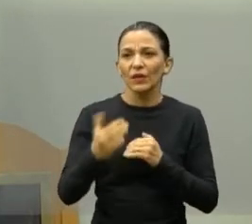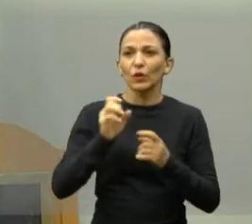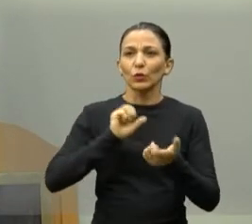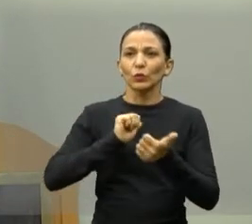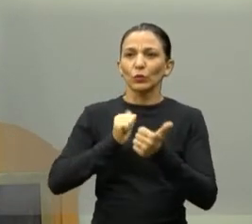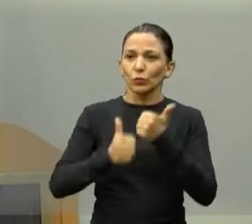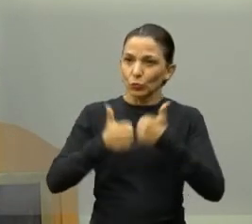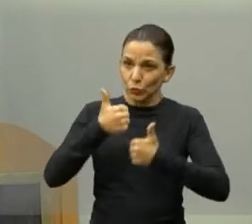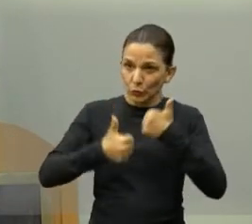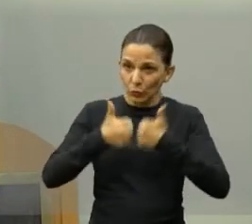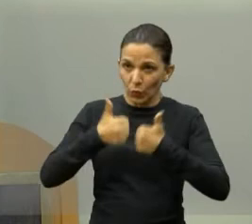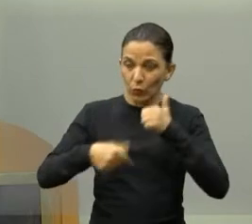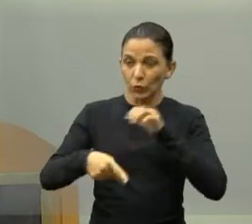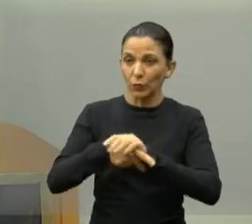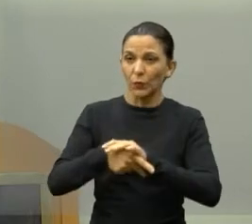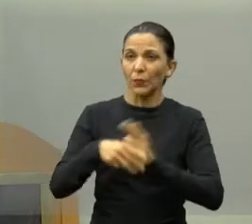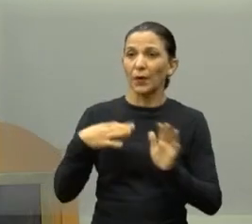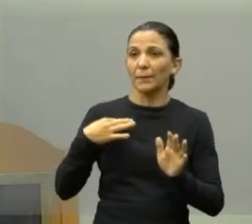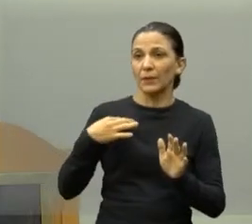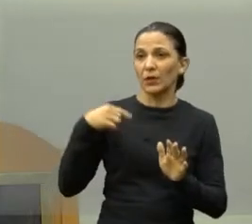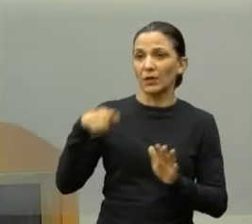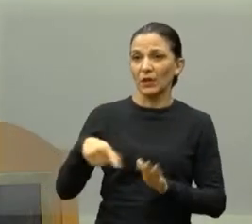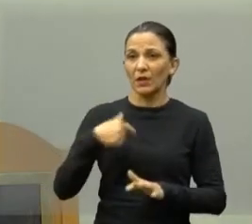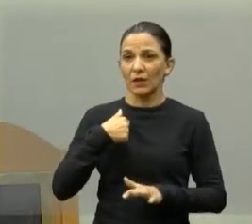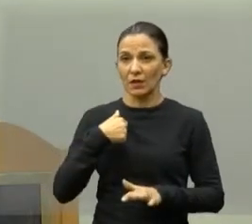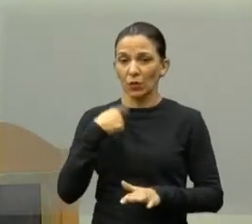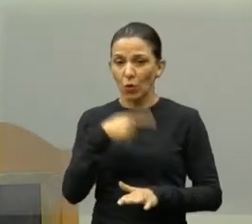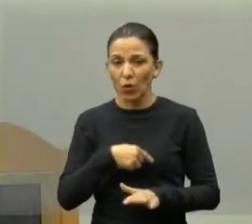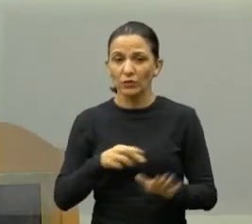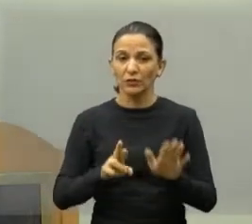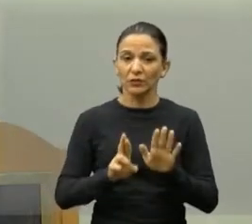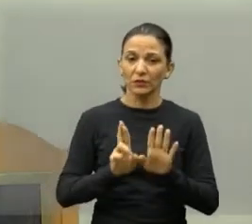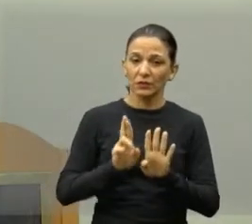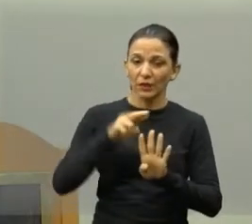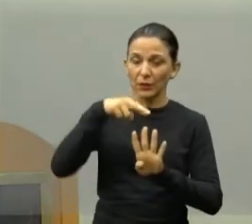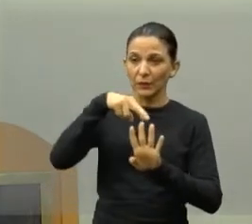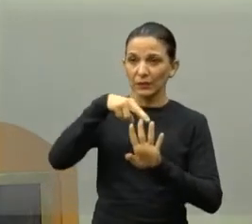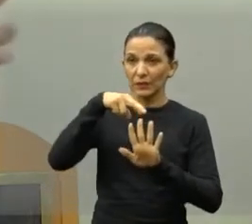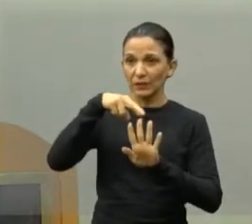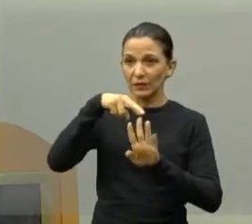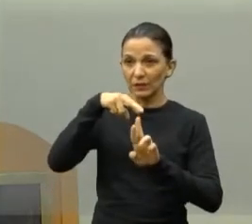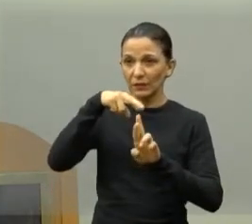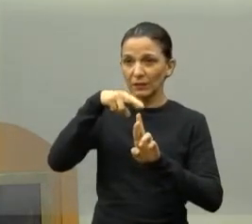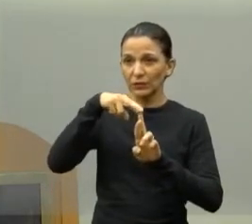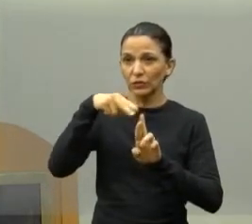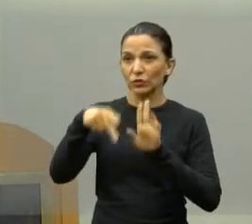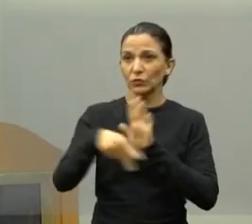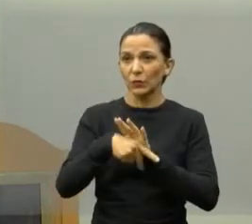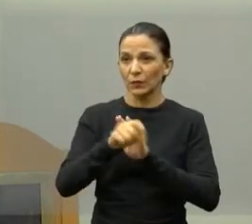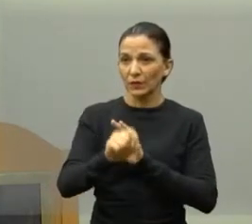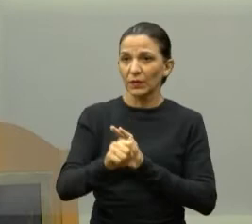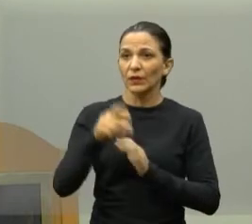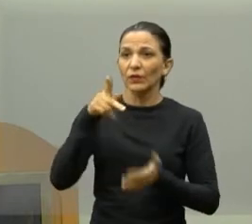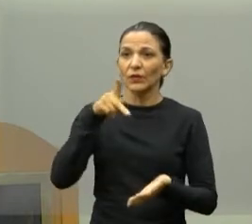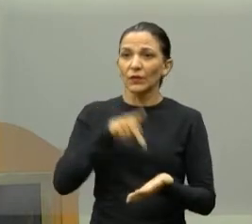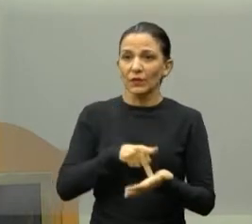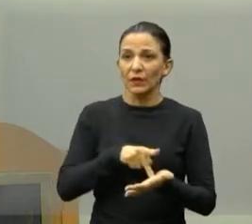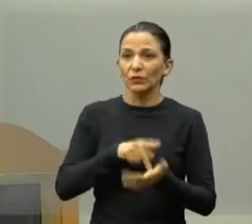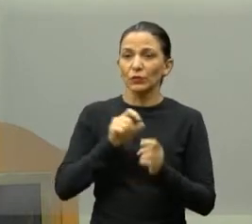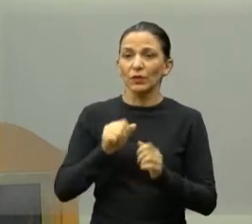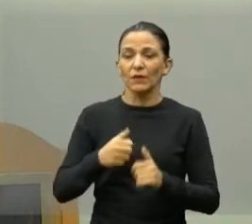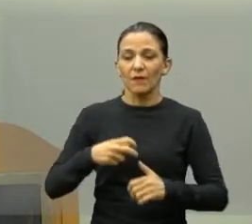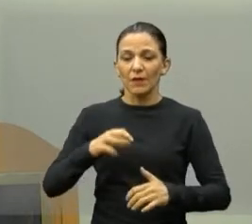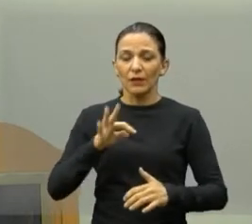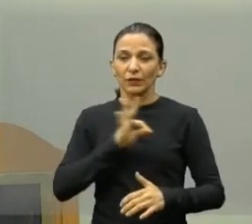casa que nós temos fazer como representantes do povo que a verdade seja estabelecida pelo era um